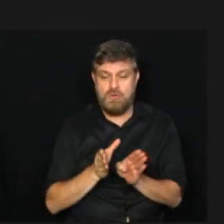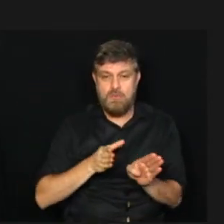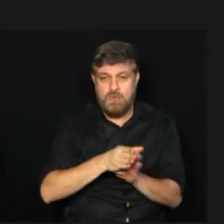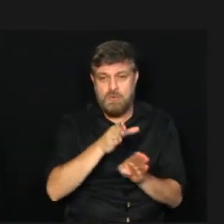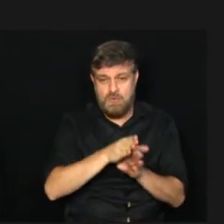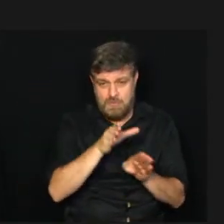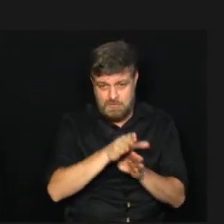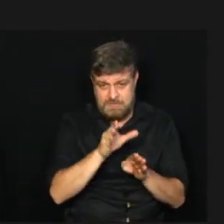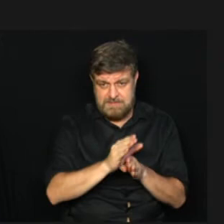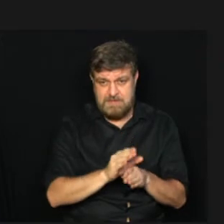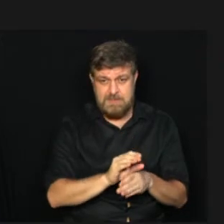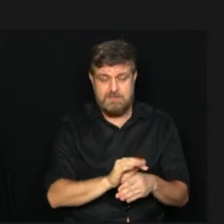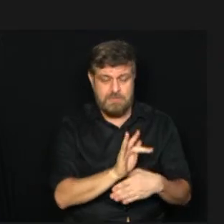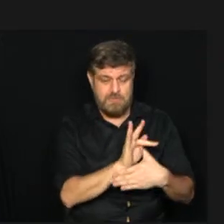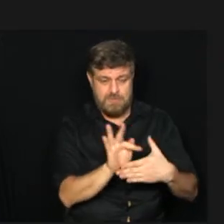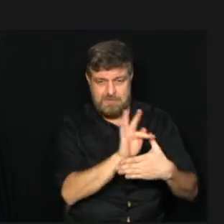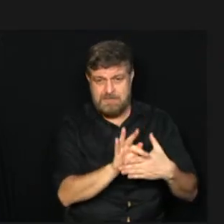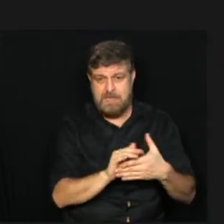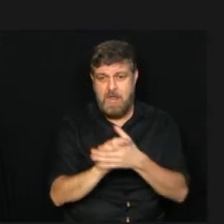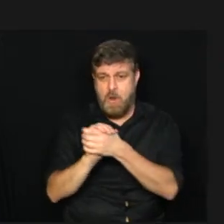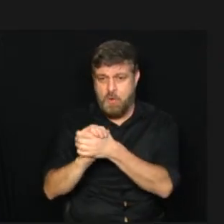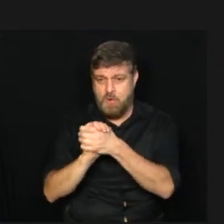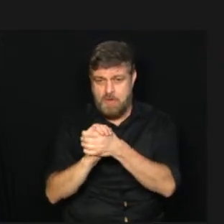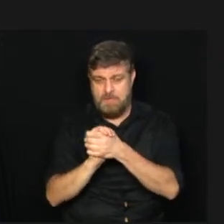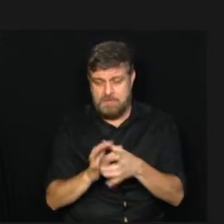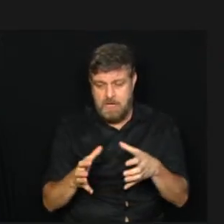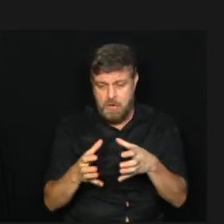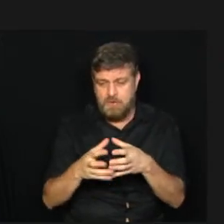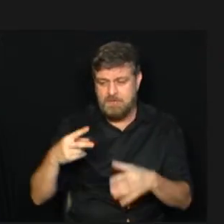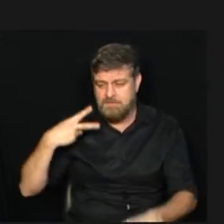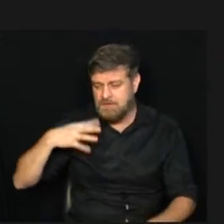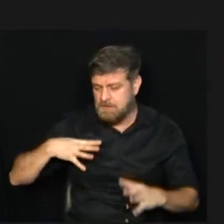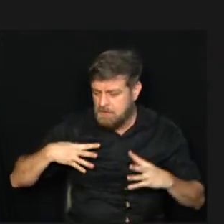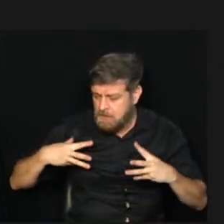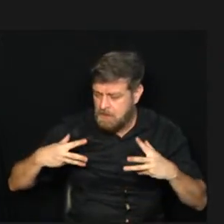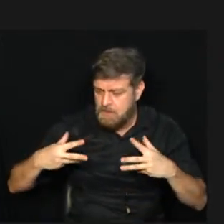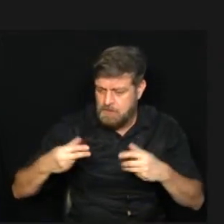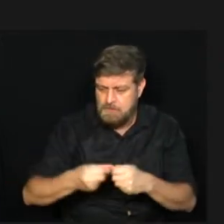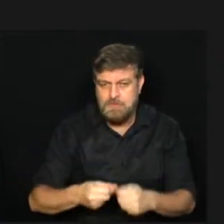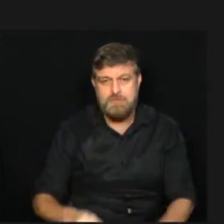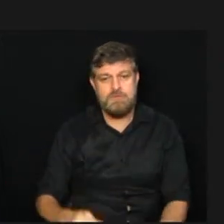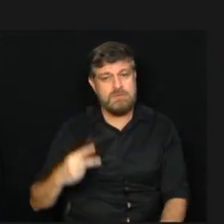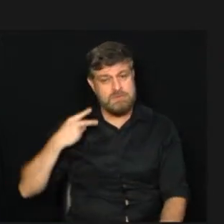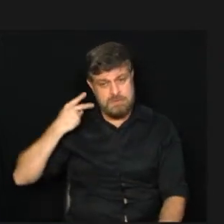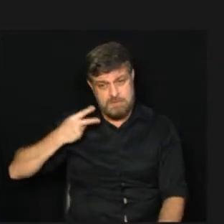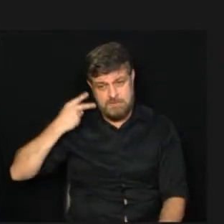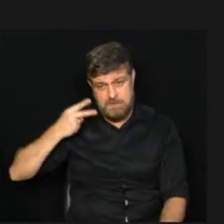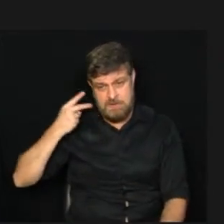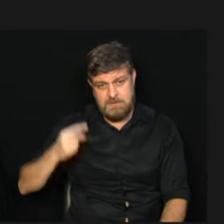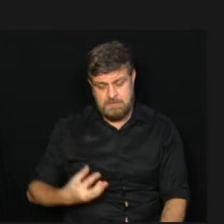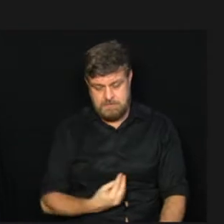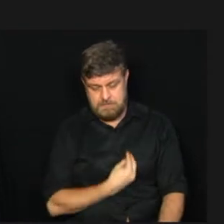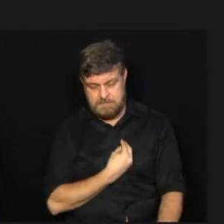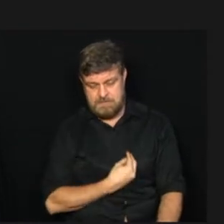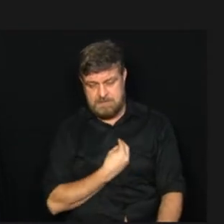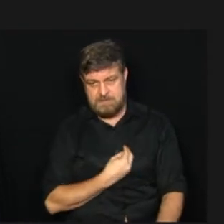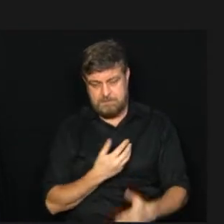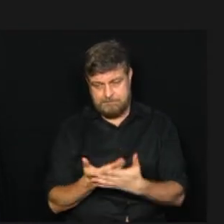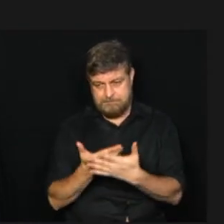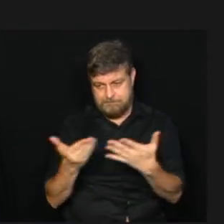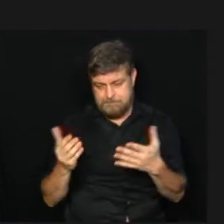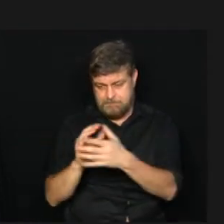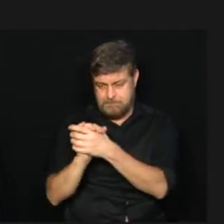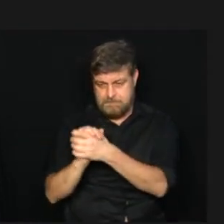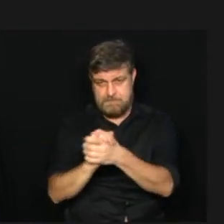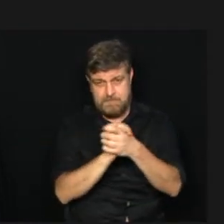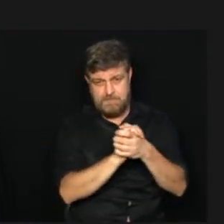da comissão, a Débora, a Cecílio, Carlinhos, todos que estão presentes. E